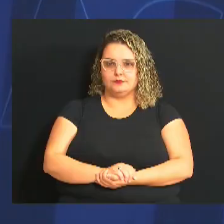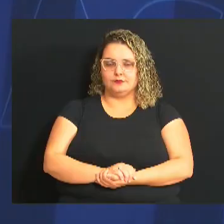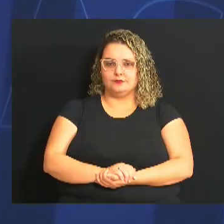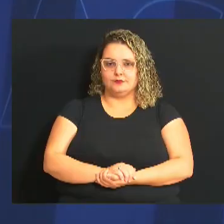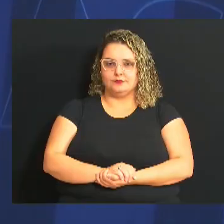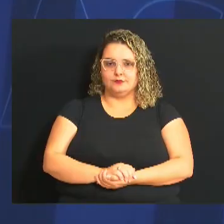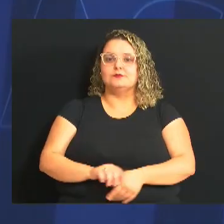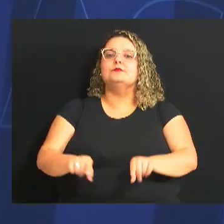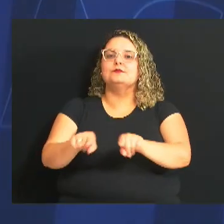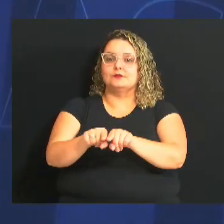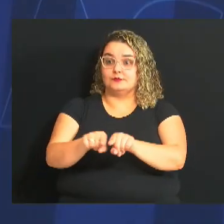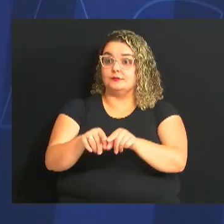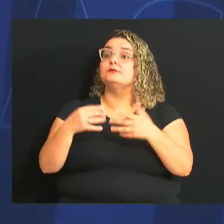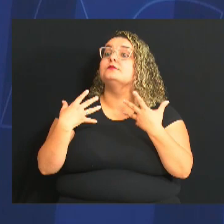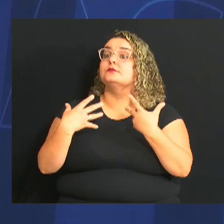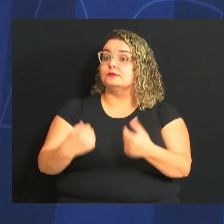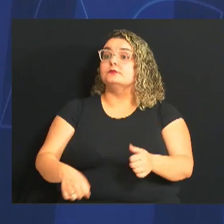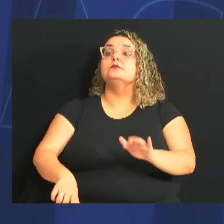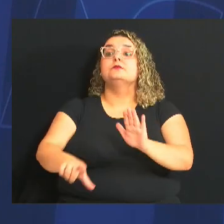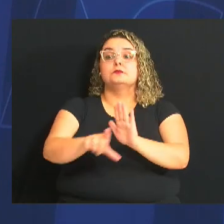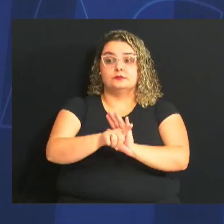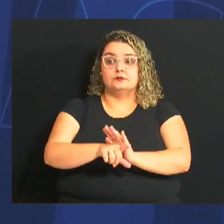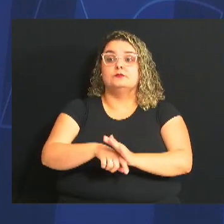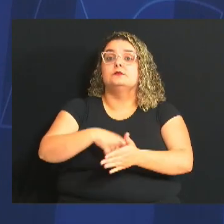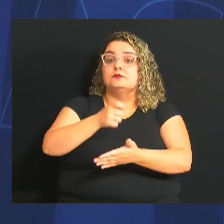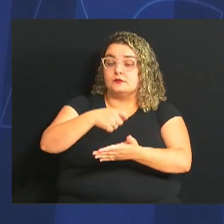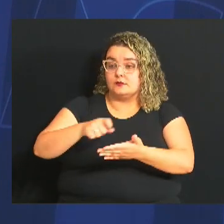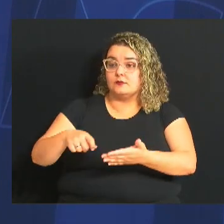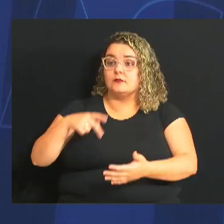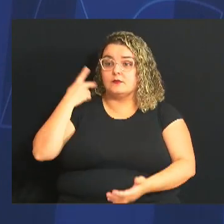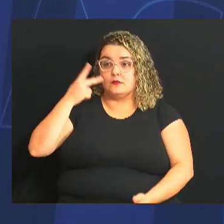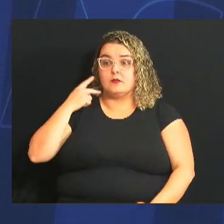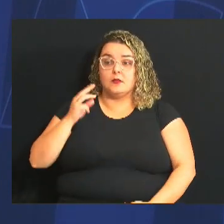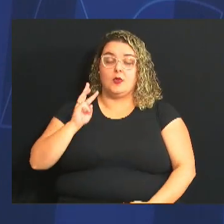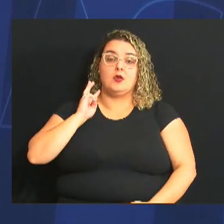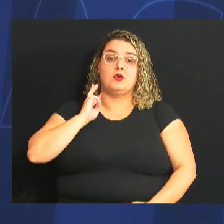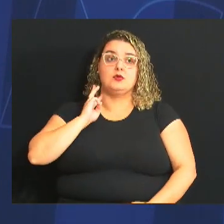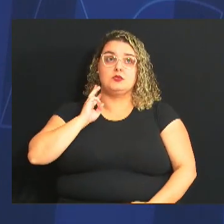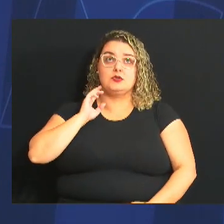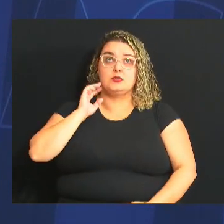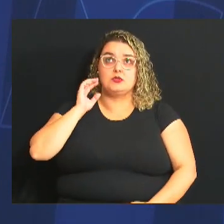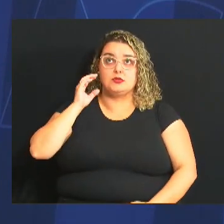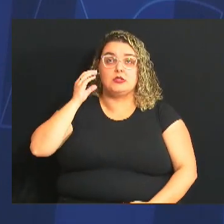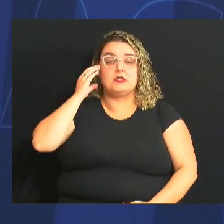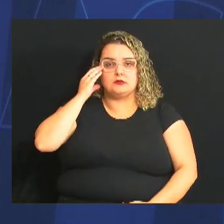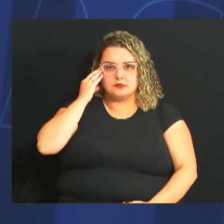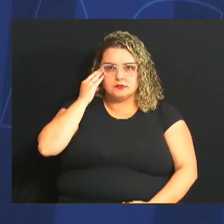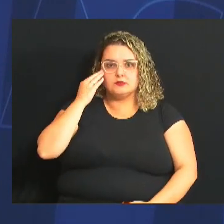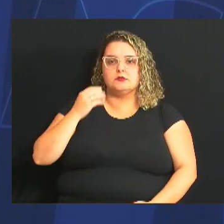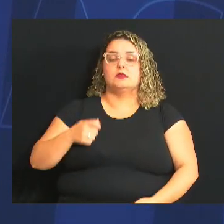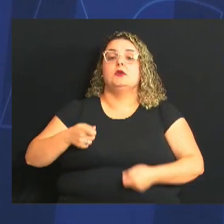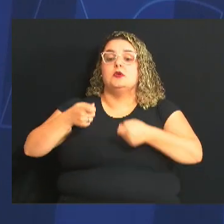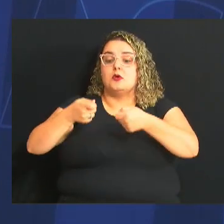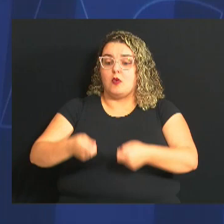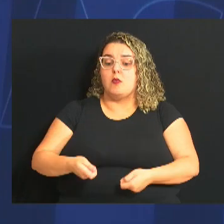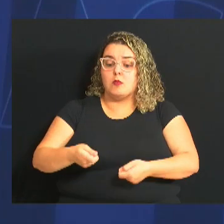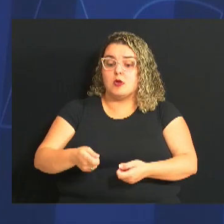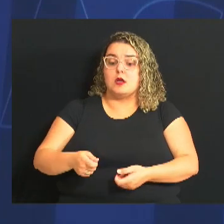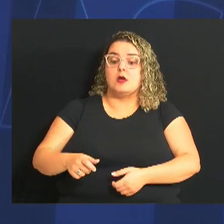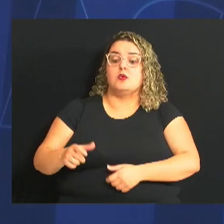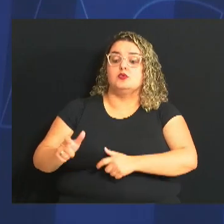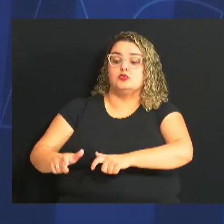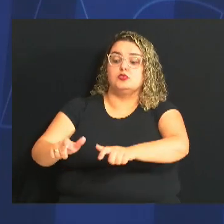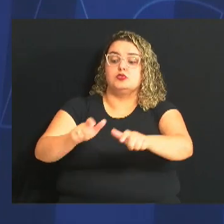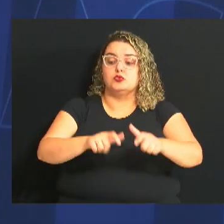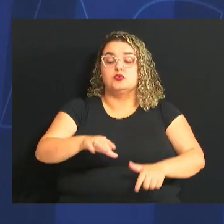Também foi sancionada a lei de autoria do vereador Luiz Cirilo, que obriga os estabelecimentos de Campinas que não